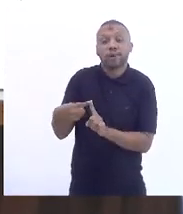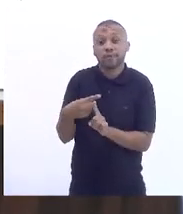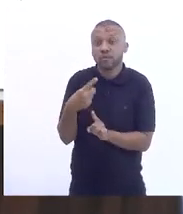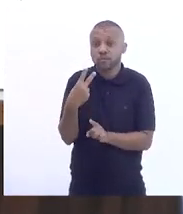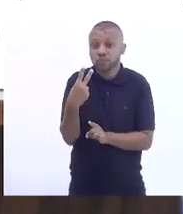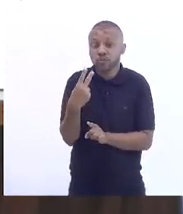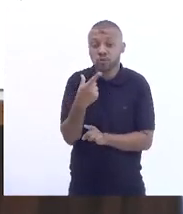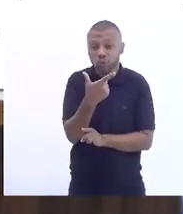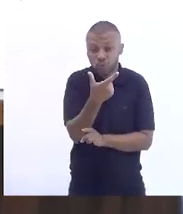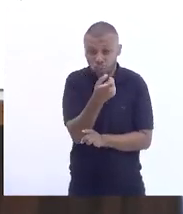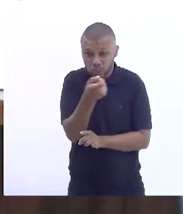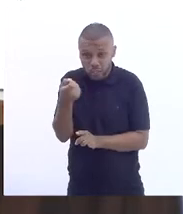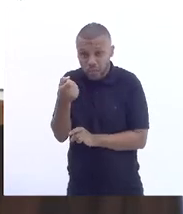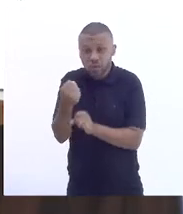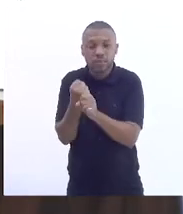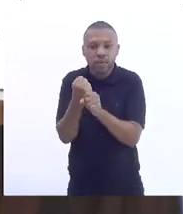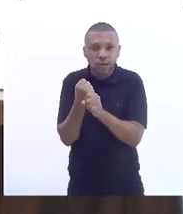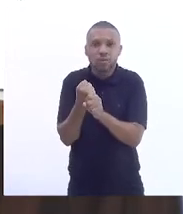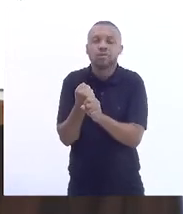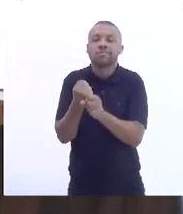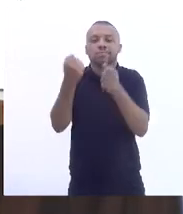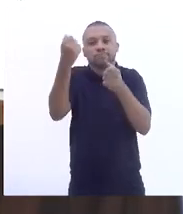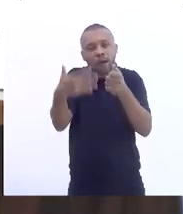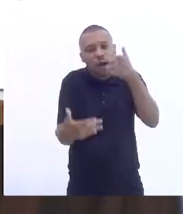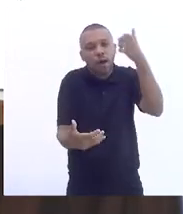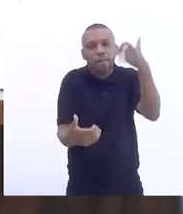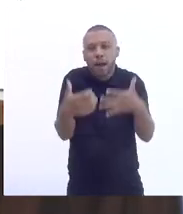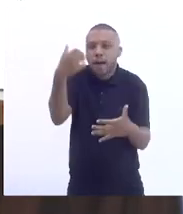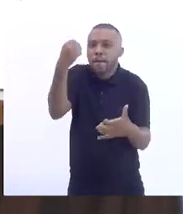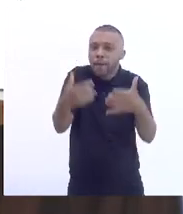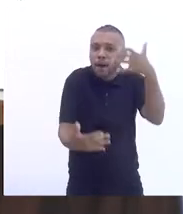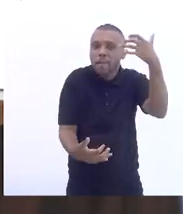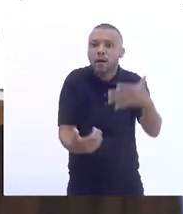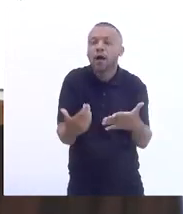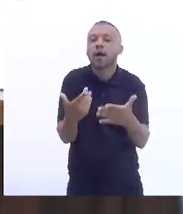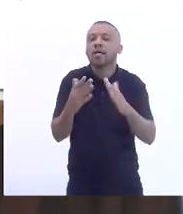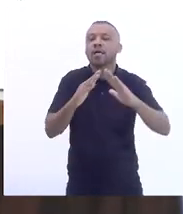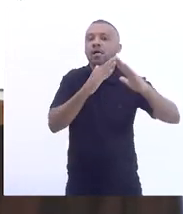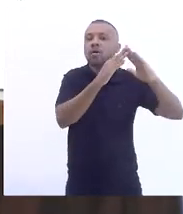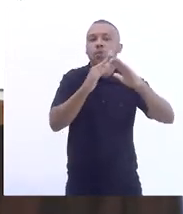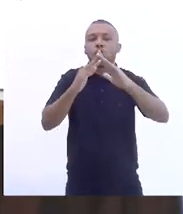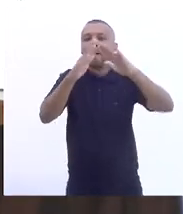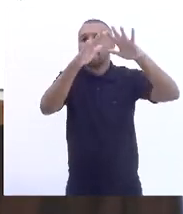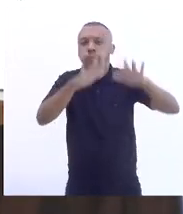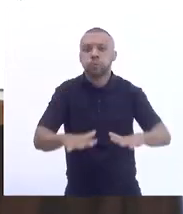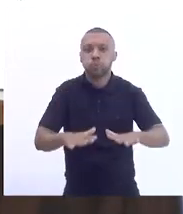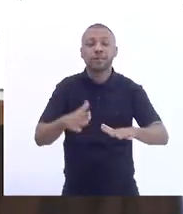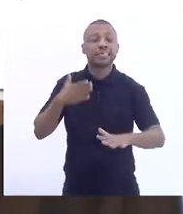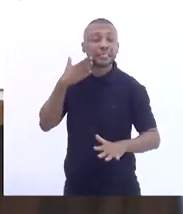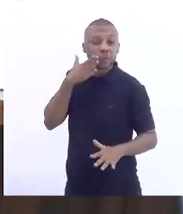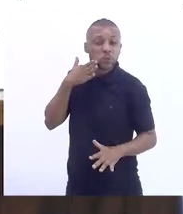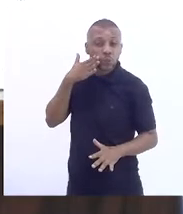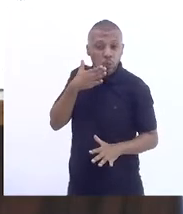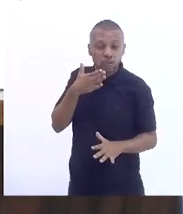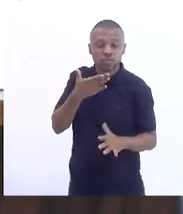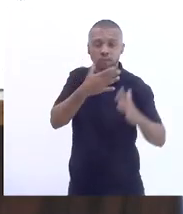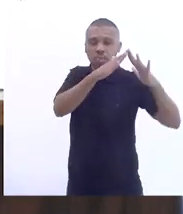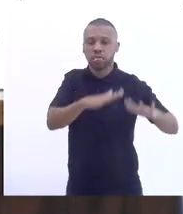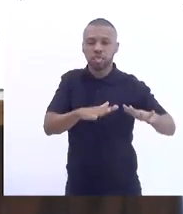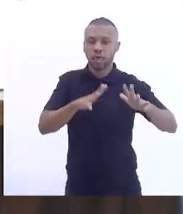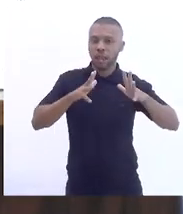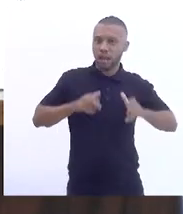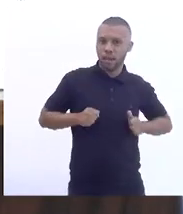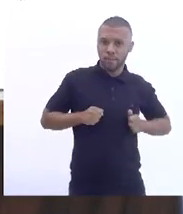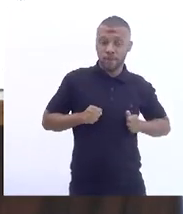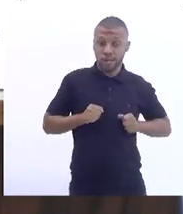quase dois séculos falando em remoções e depois que o discurso de remoção acabou e chegamos a